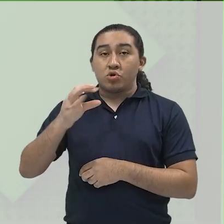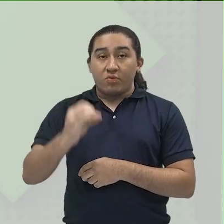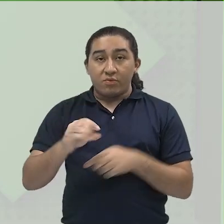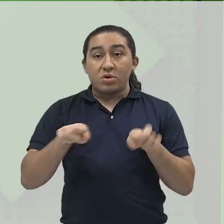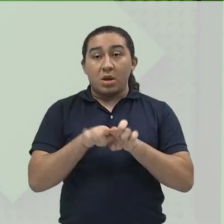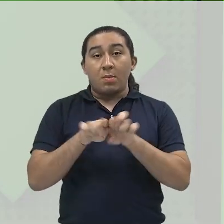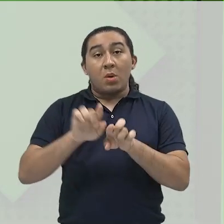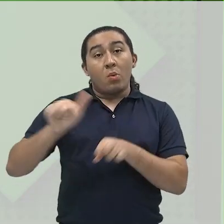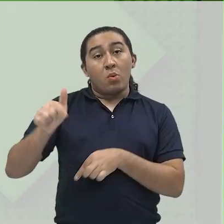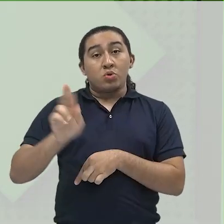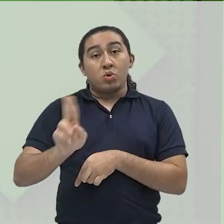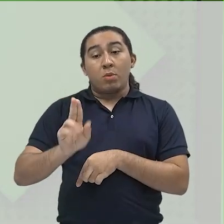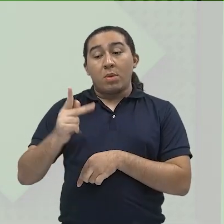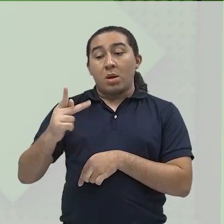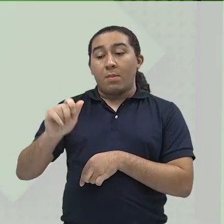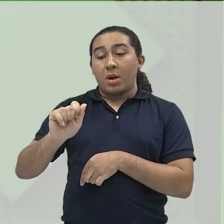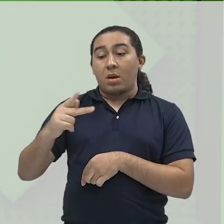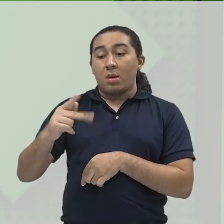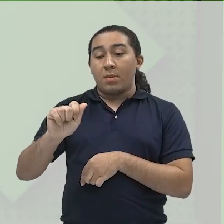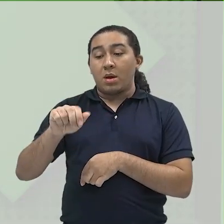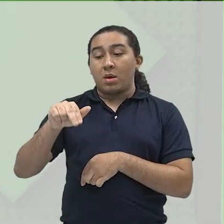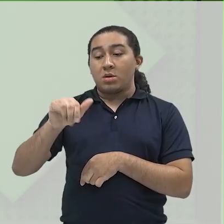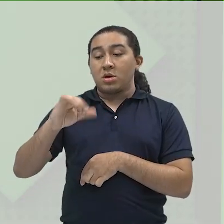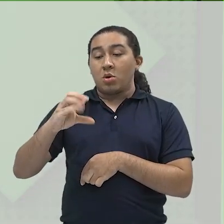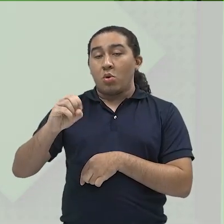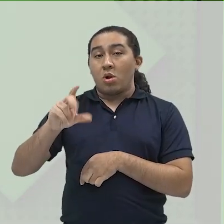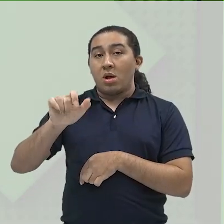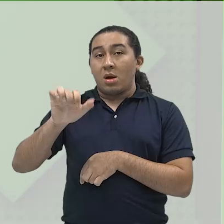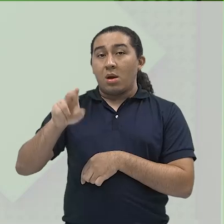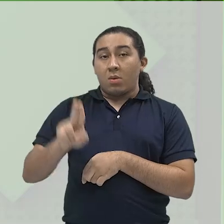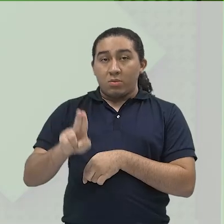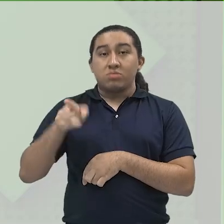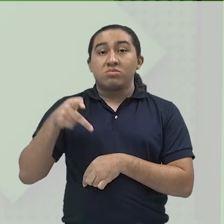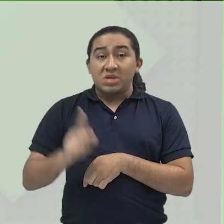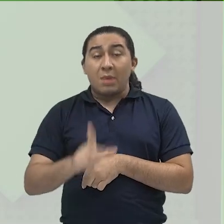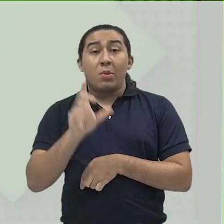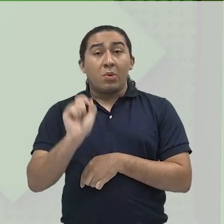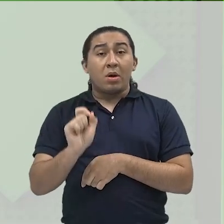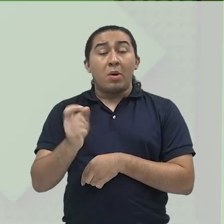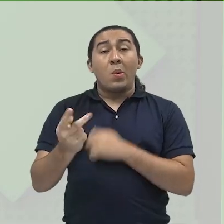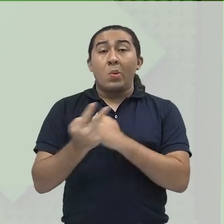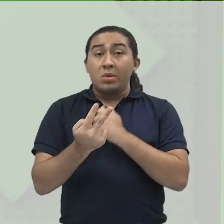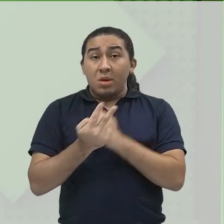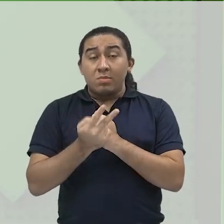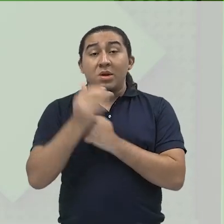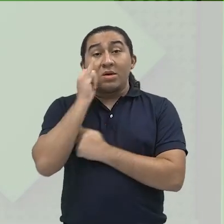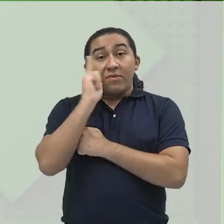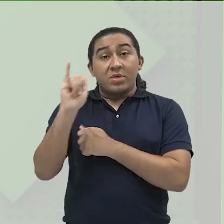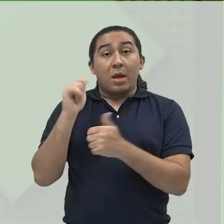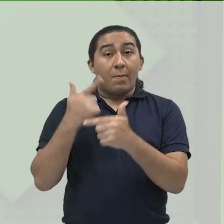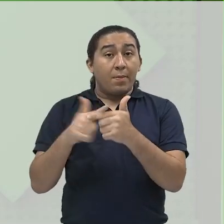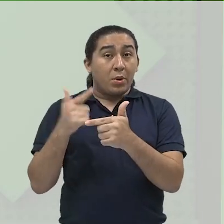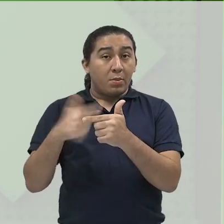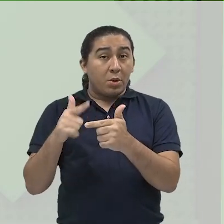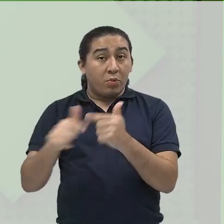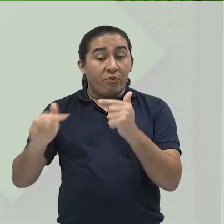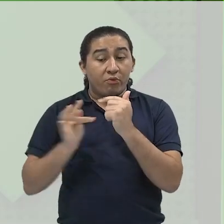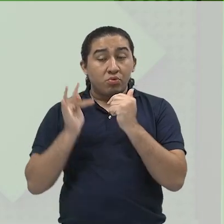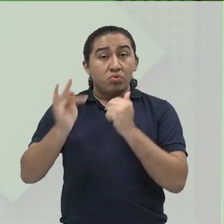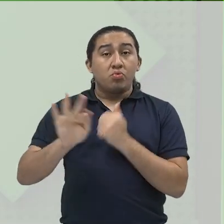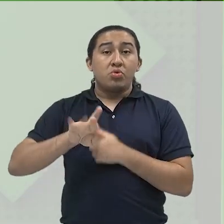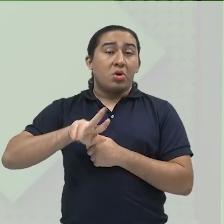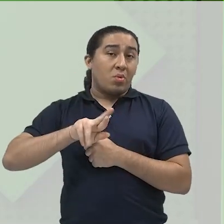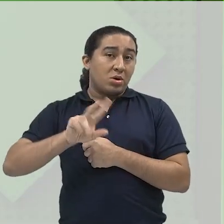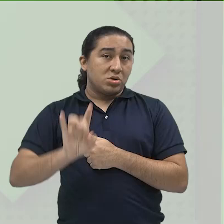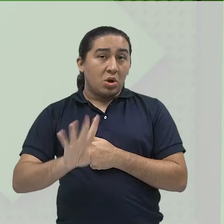Papa Nicolau, que esteja em dias para que ela possa se antecipar a qualquer tipo de problemas relacionados não apenas